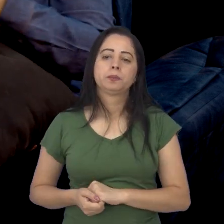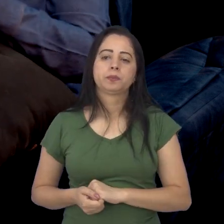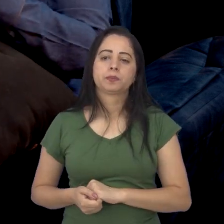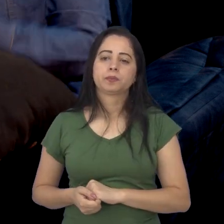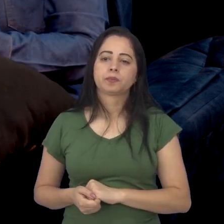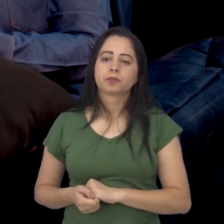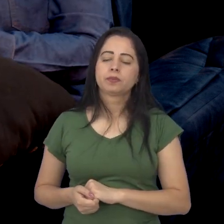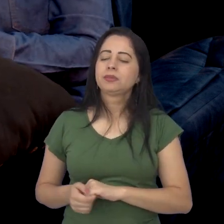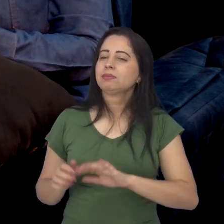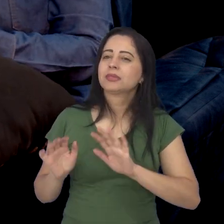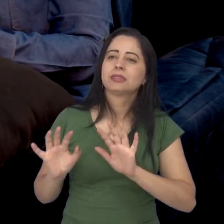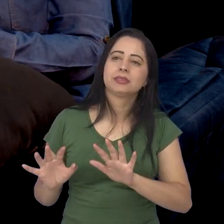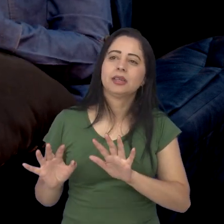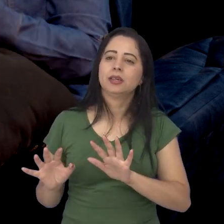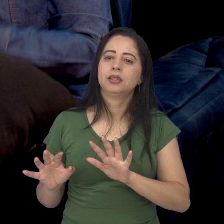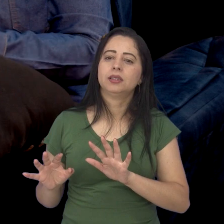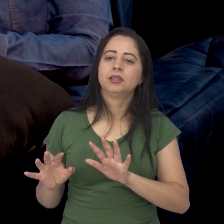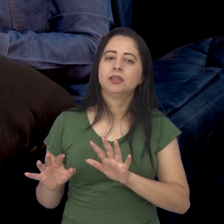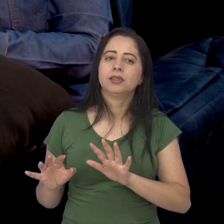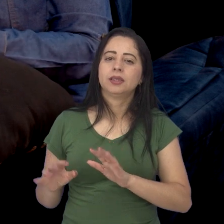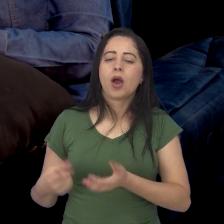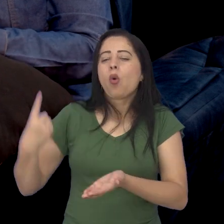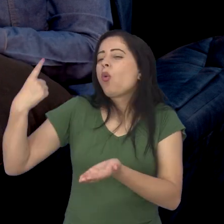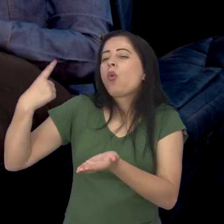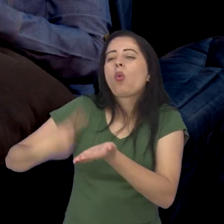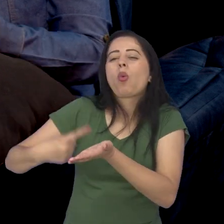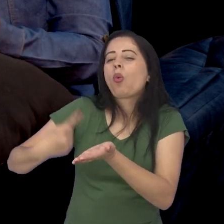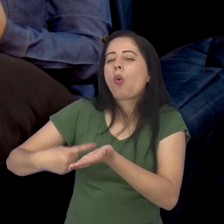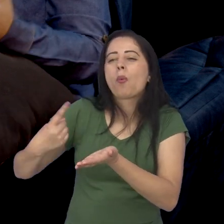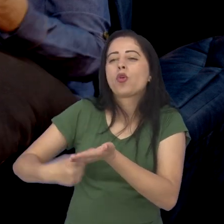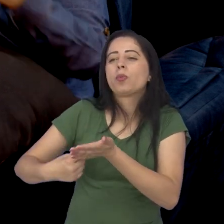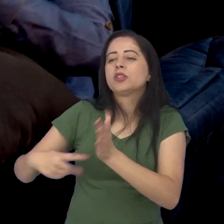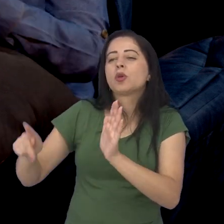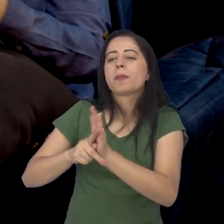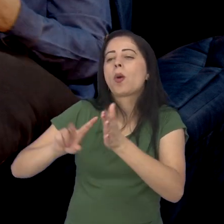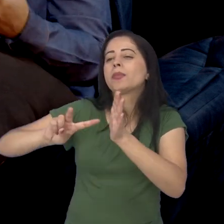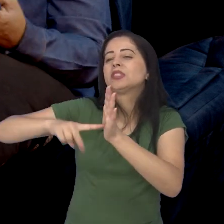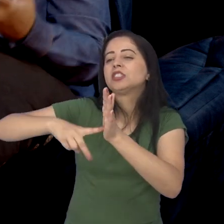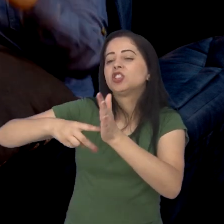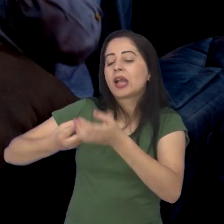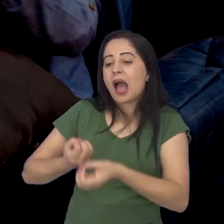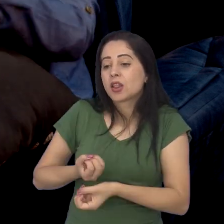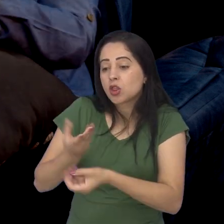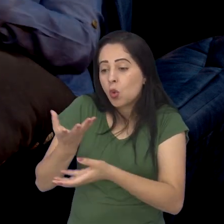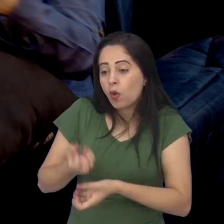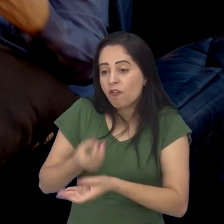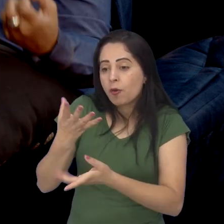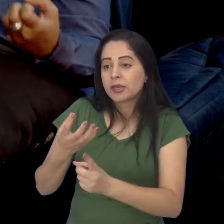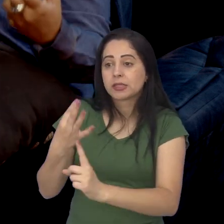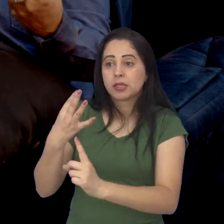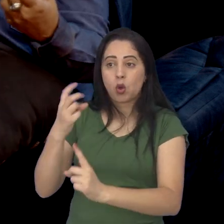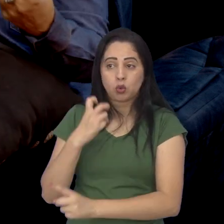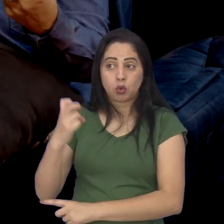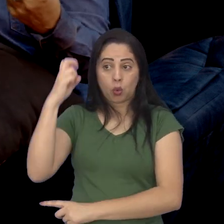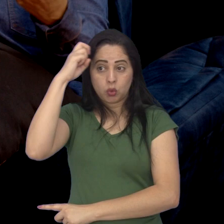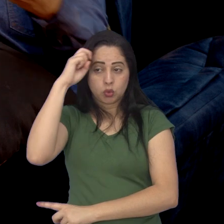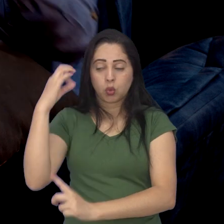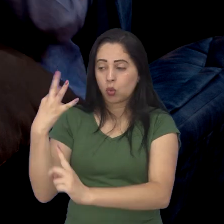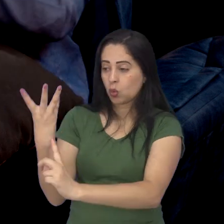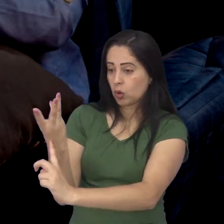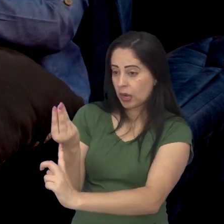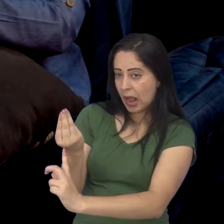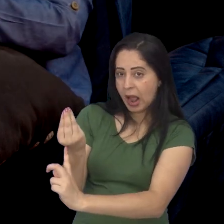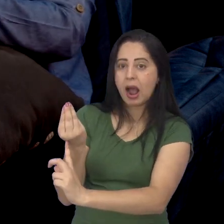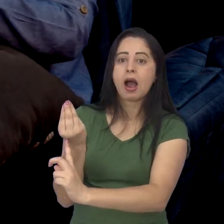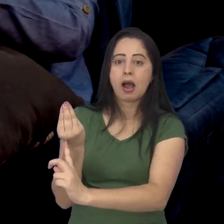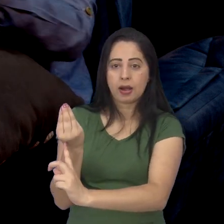essa coisa de trazer esse compromisso, né, do SINDCT, de trazer essas informações de cultura, de conhecimento